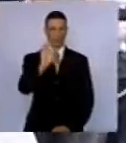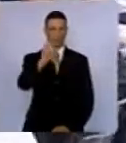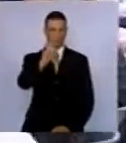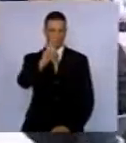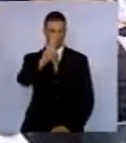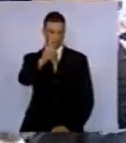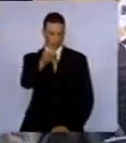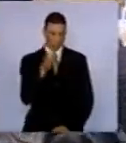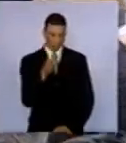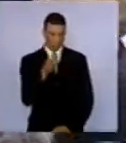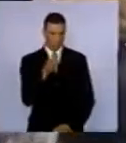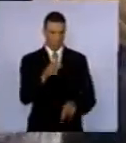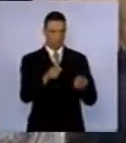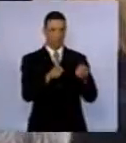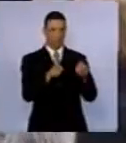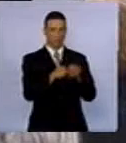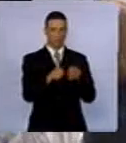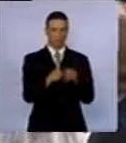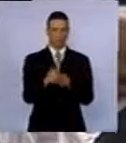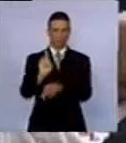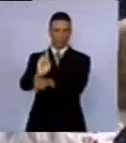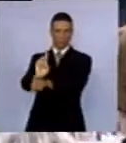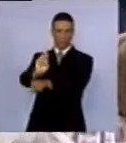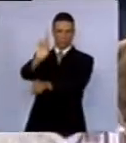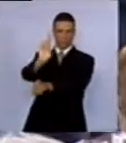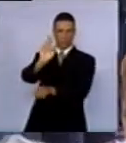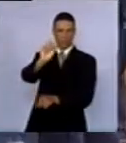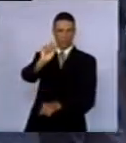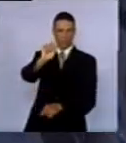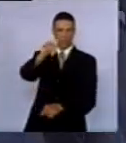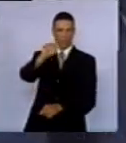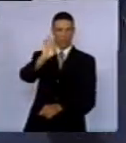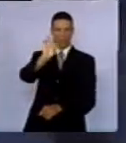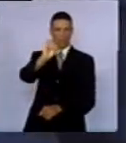doutor Antônio Fonseca da Silva,